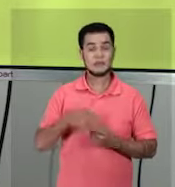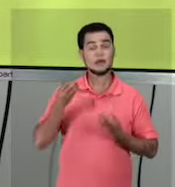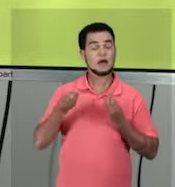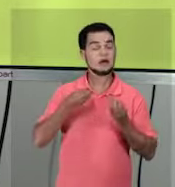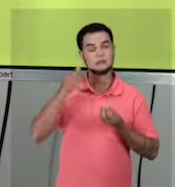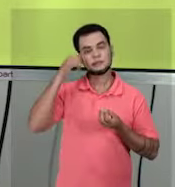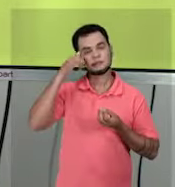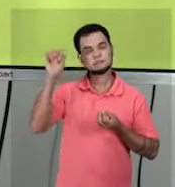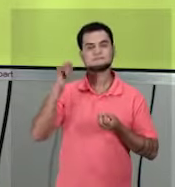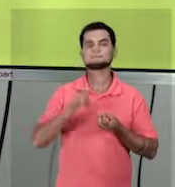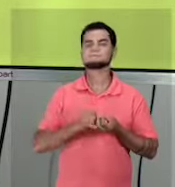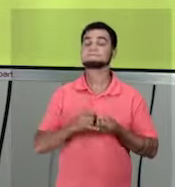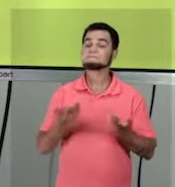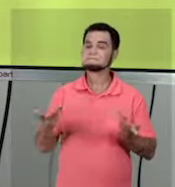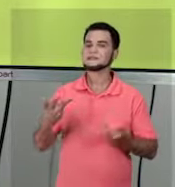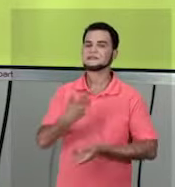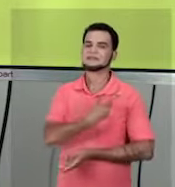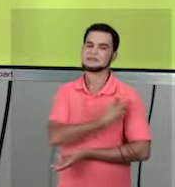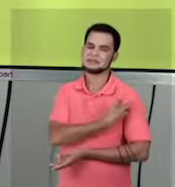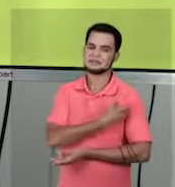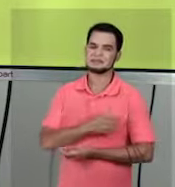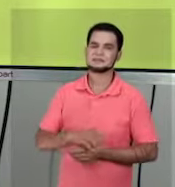profiláticas. Vacinação.